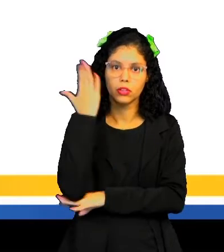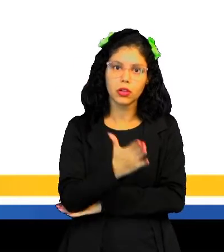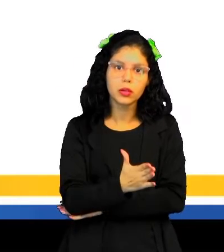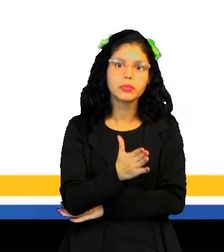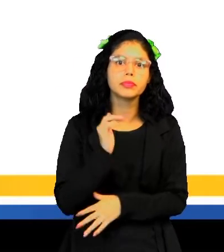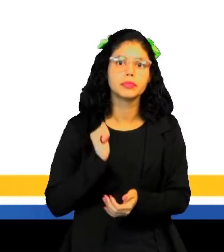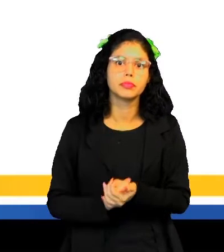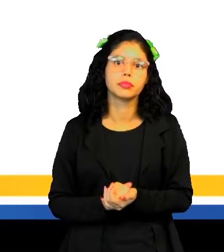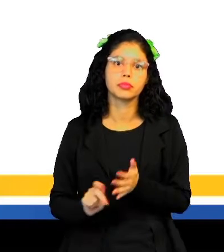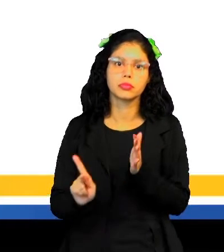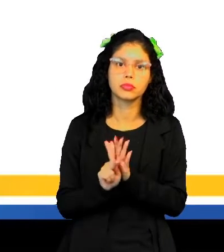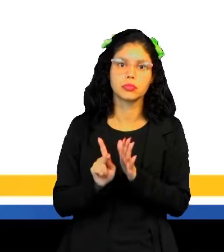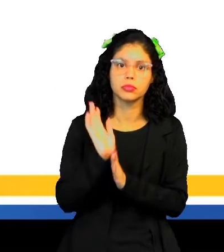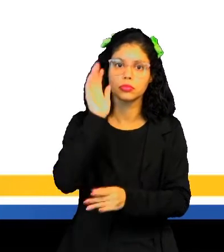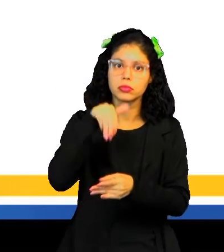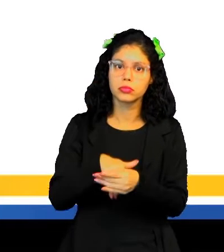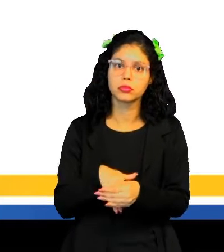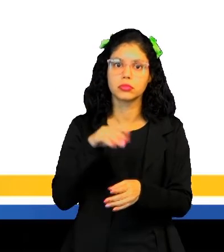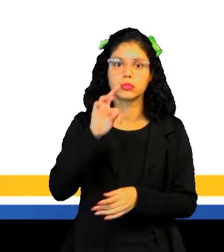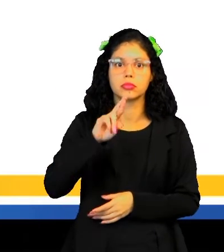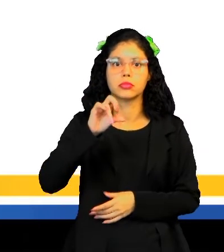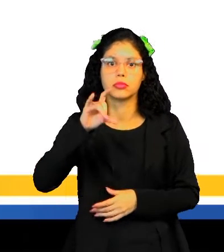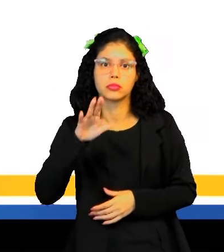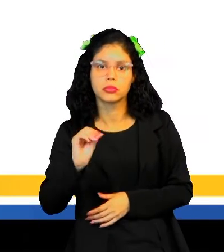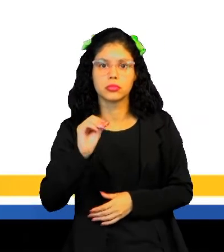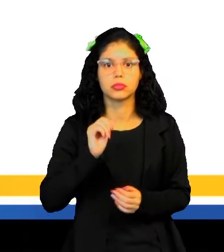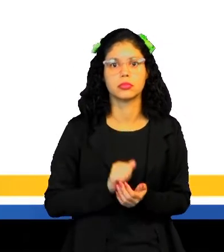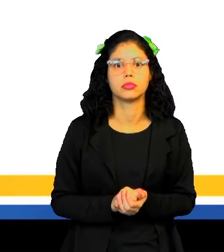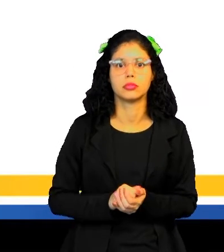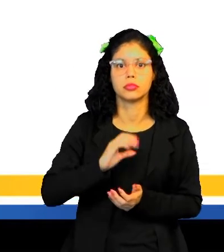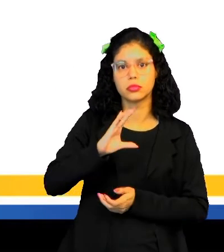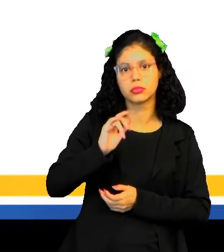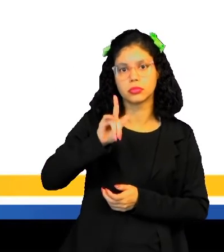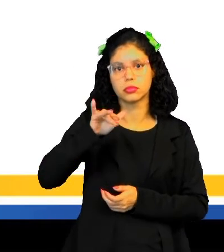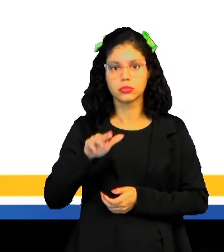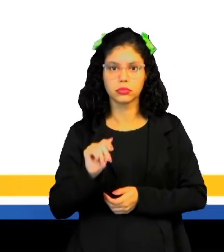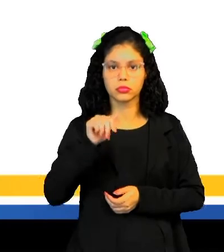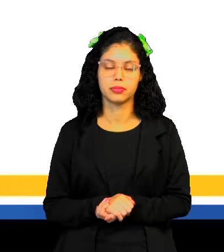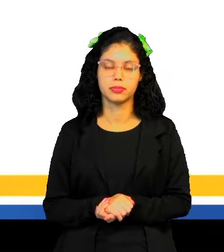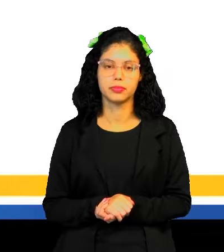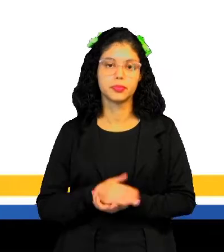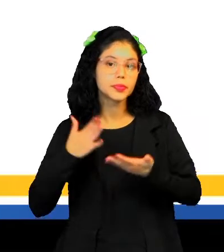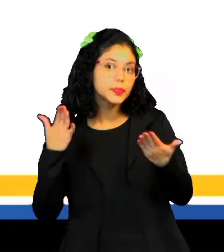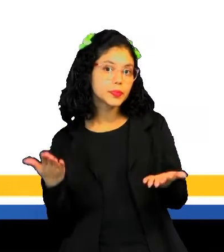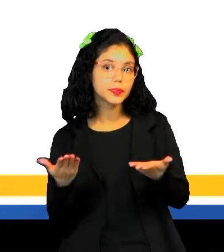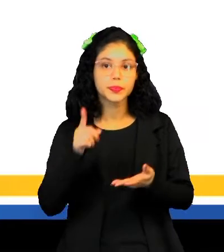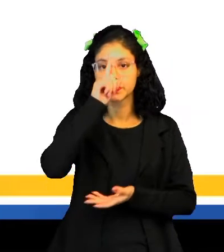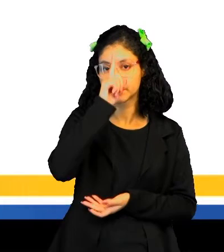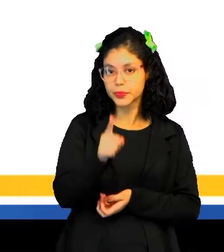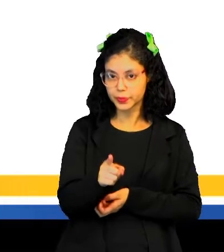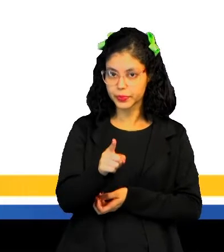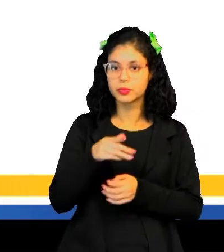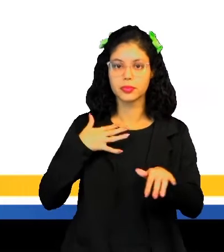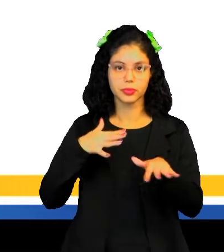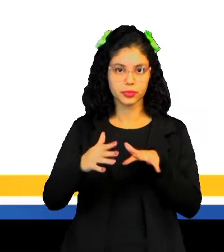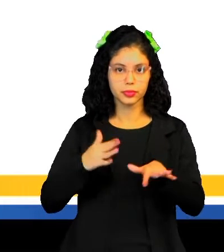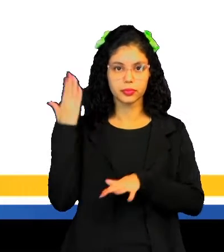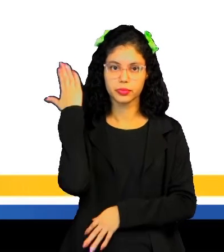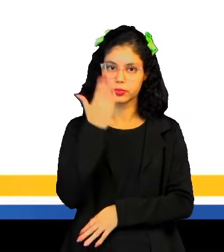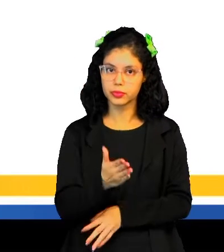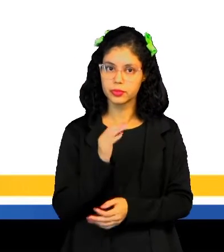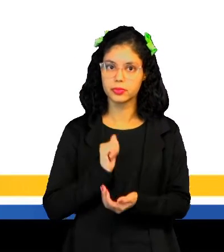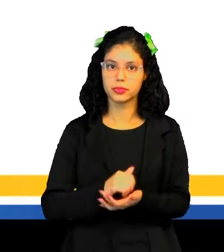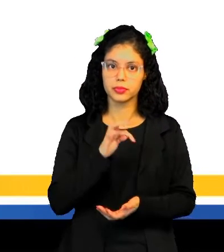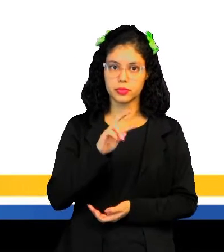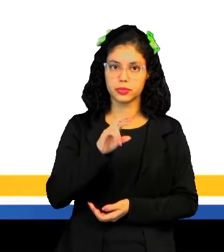já se materializou na eleição de Tancredo Neves, né, pelo Colégio Eleitoral. Entre os líderes desse movimento direta já,